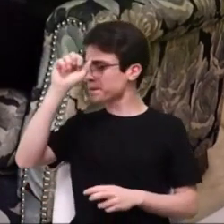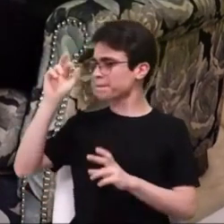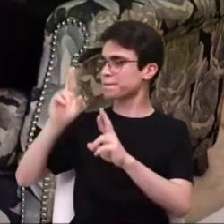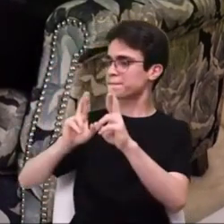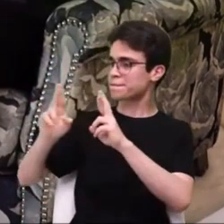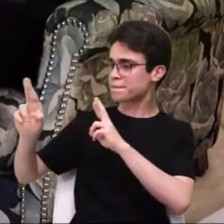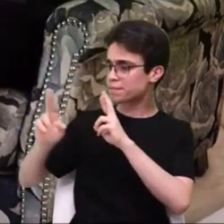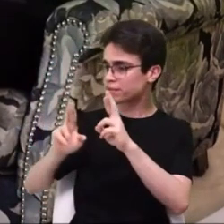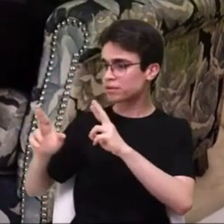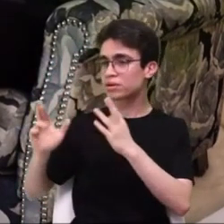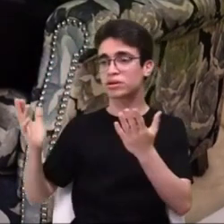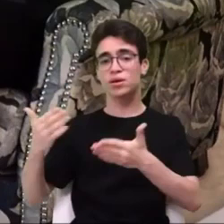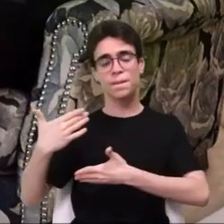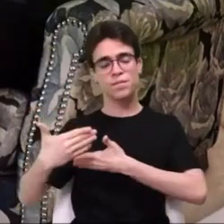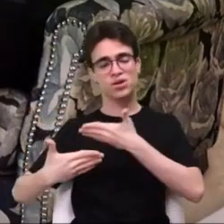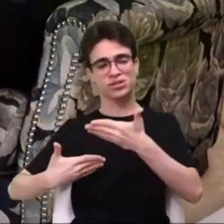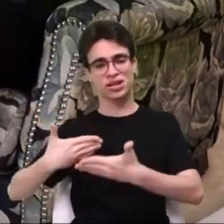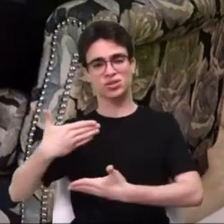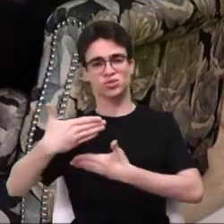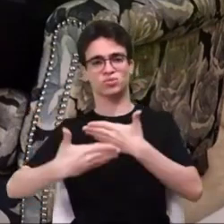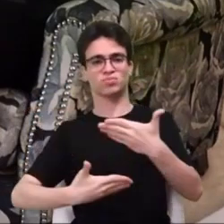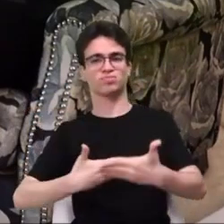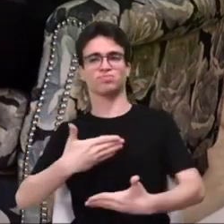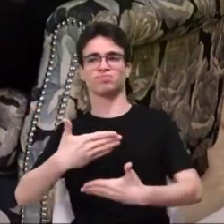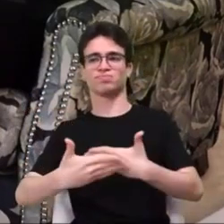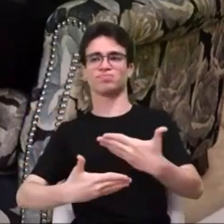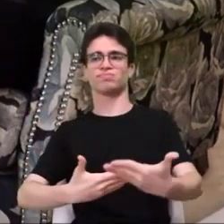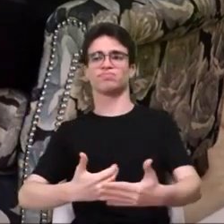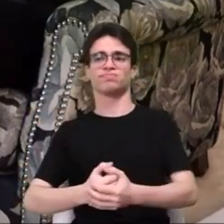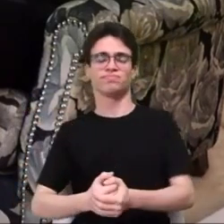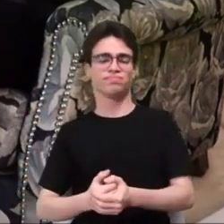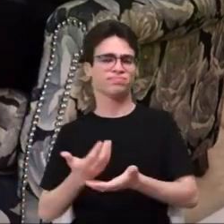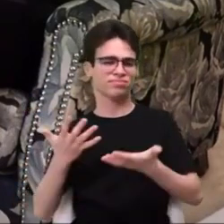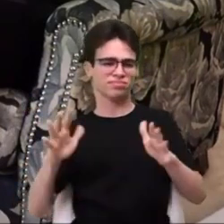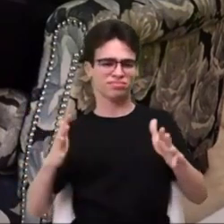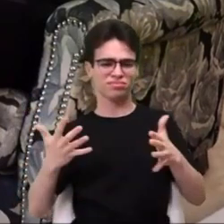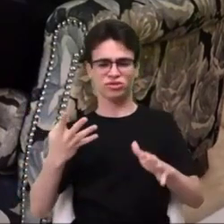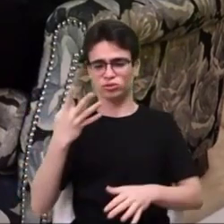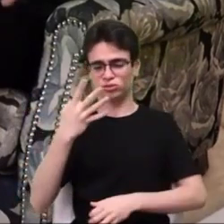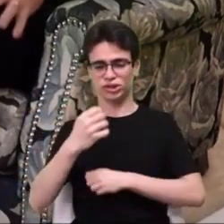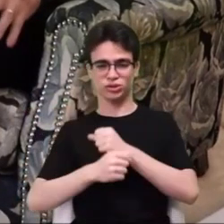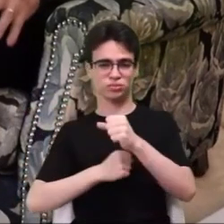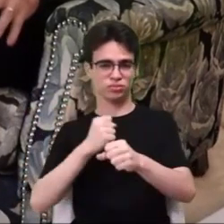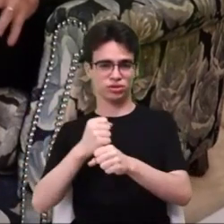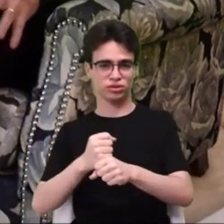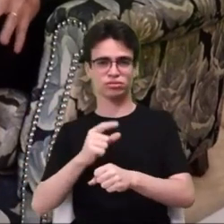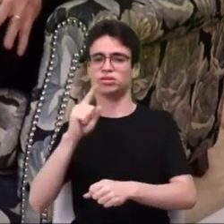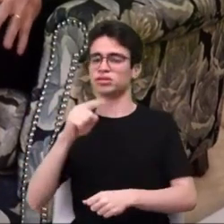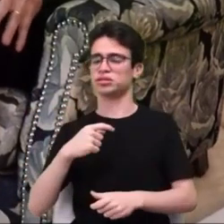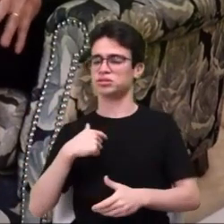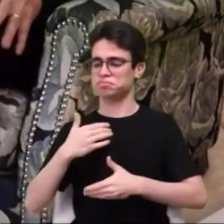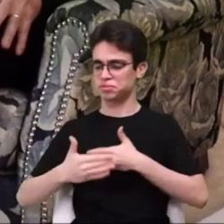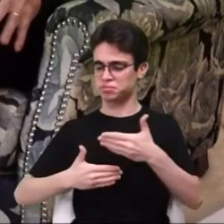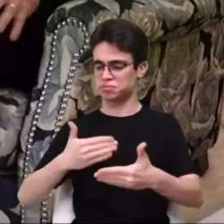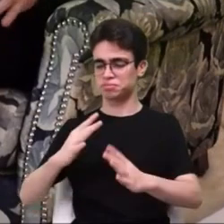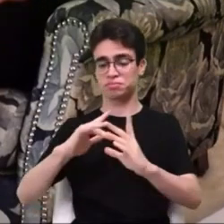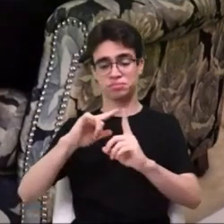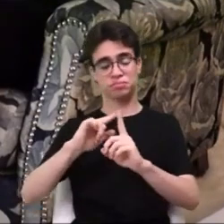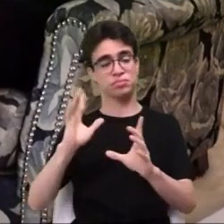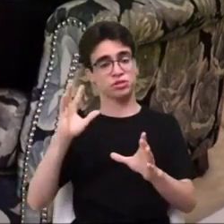isso aconteceu dentro de um processo. Uhum. Então, assim, eu falo que em torno de 4 anos foi uma caminhada dentro da